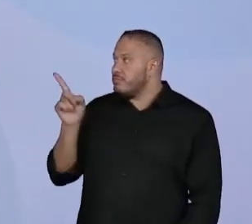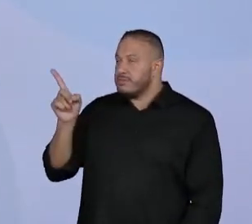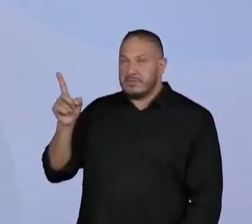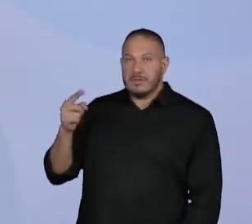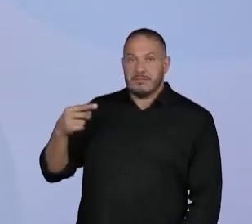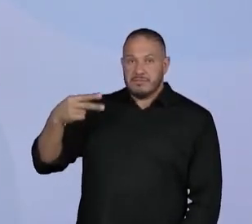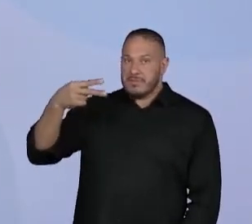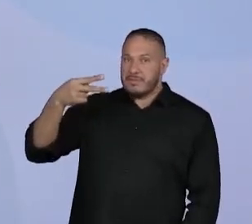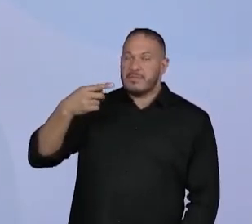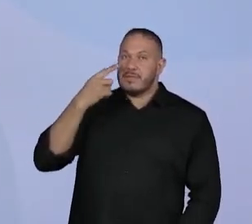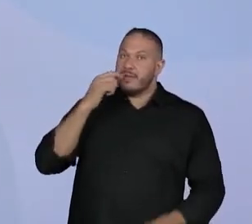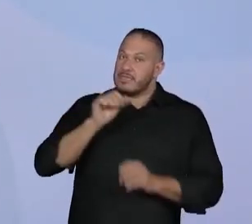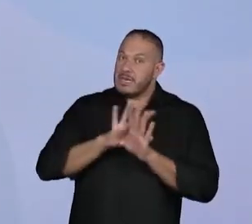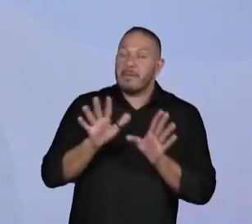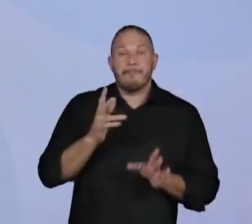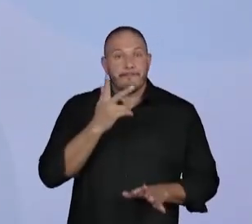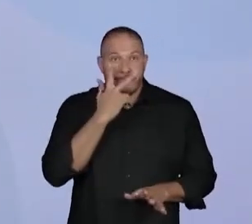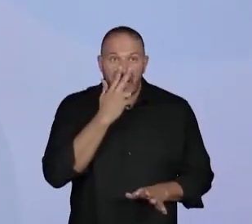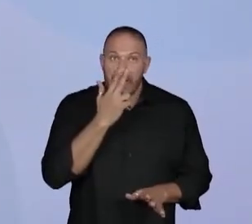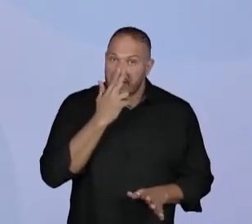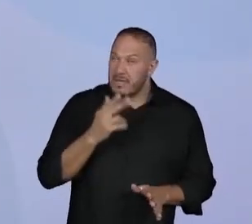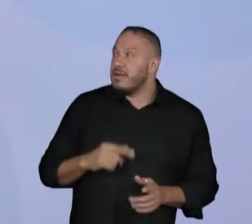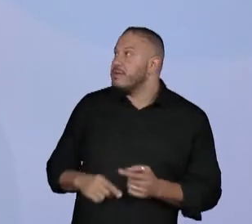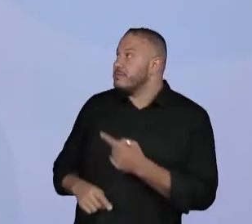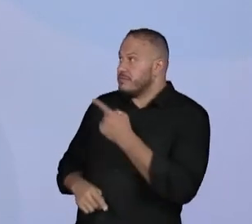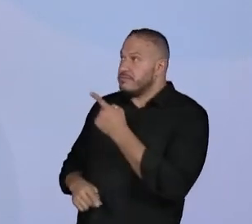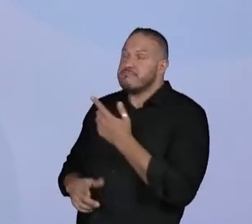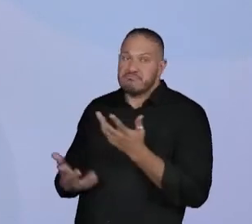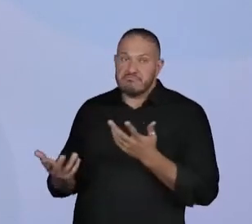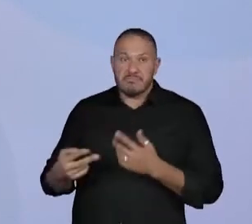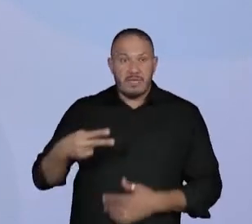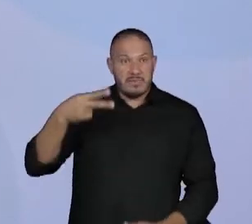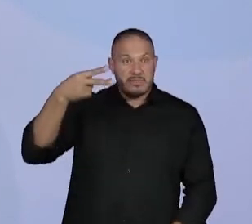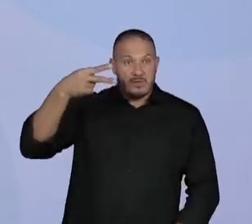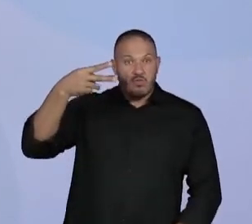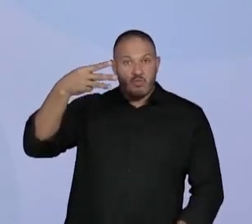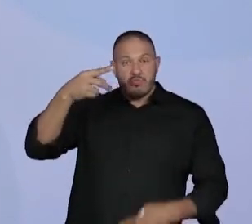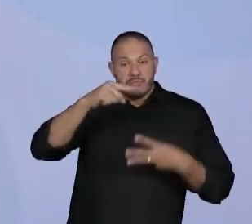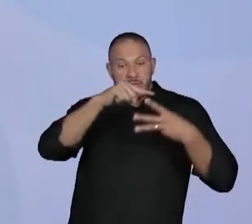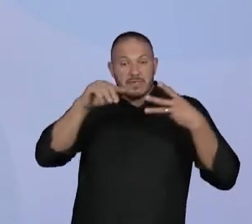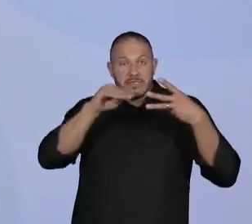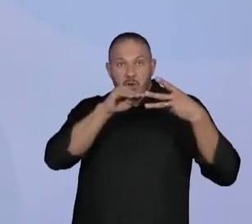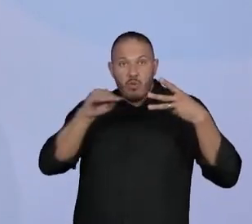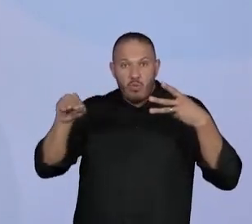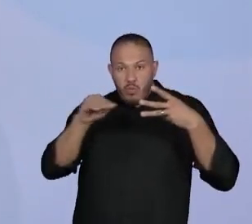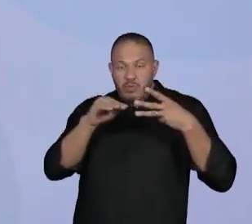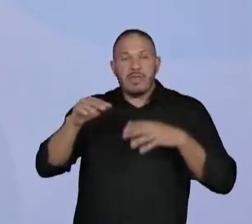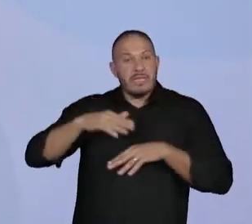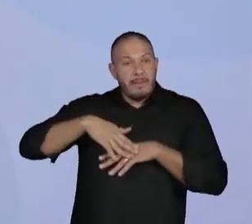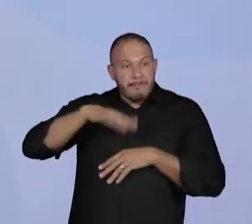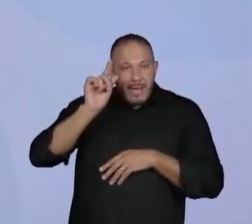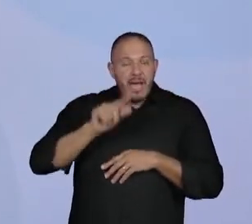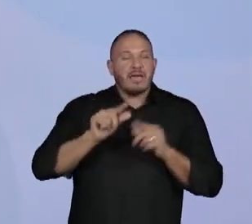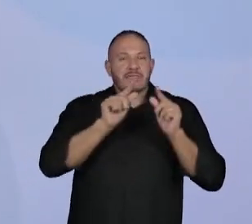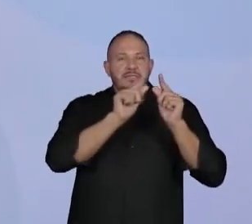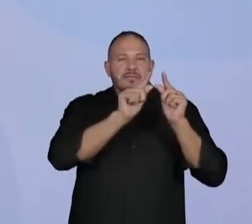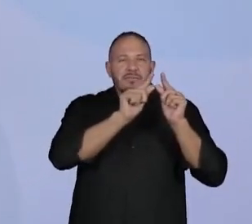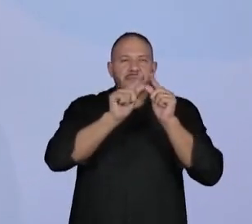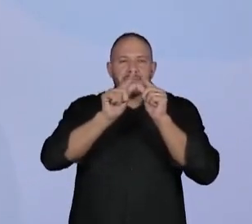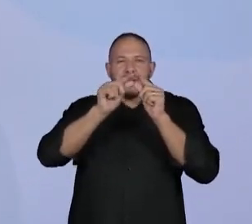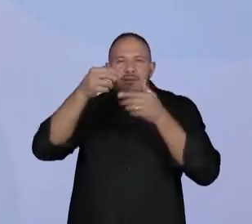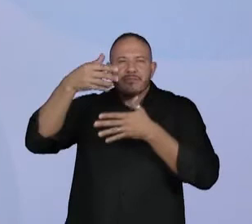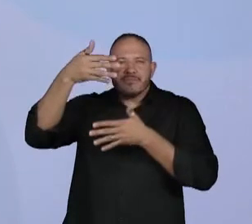mais nítido. Então, parece aí que a segunda linha tem mais pixels do que a primeira linha